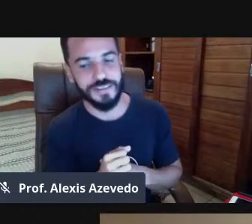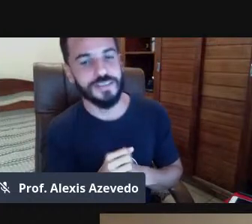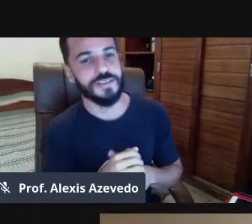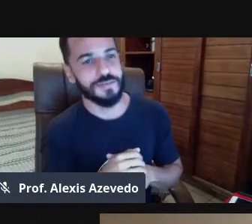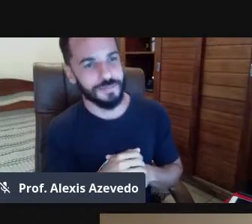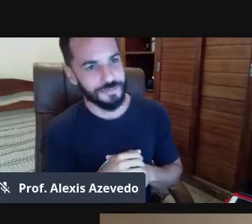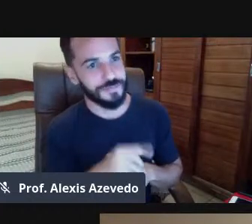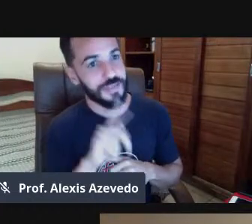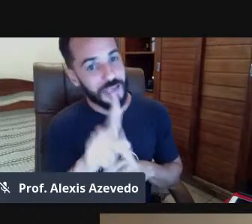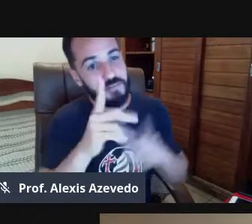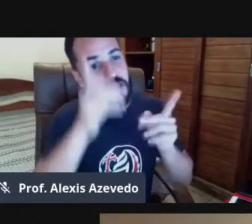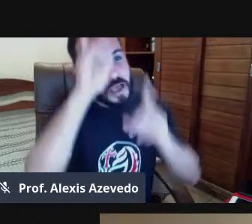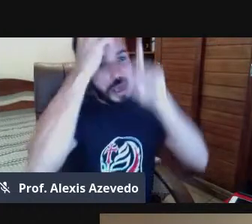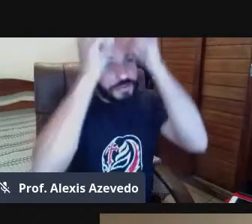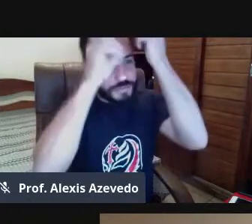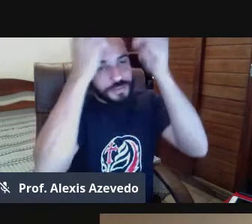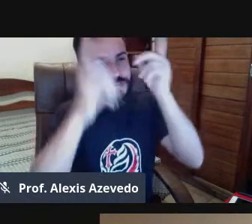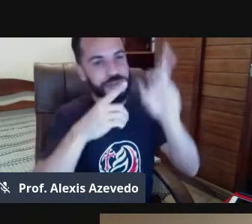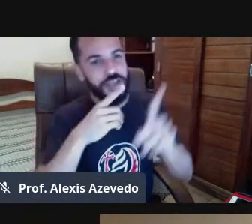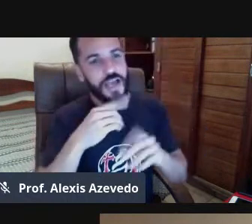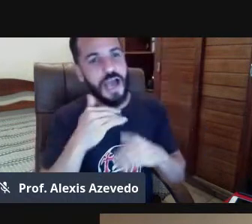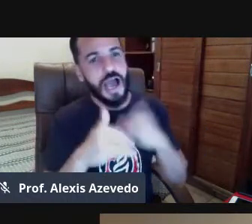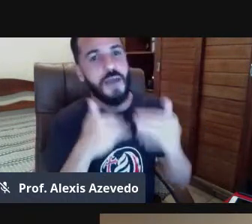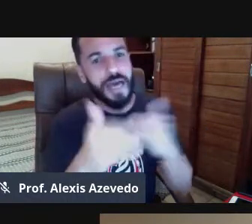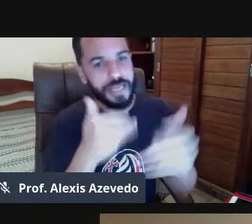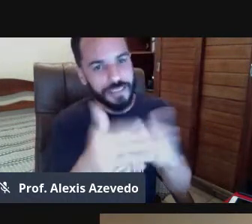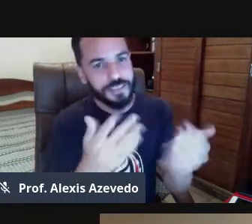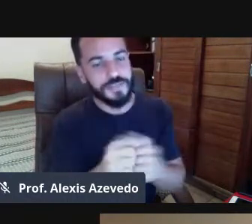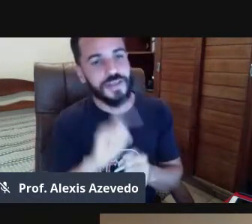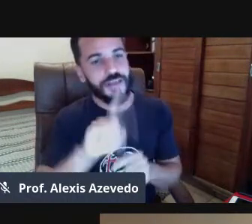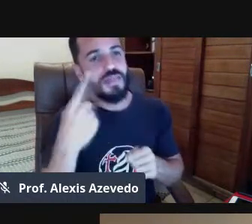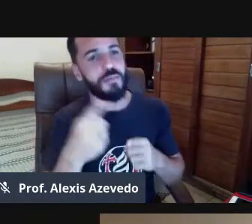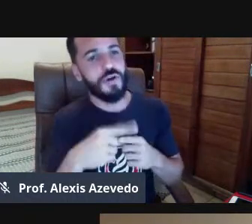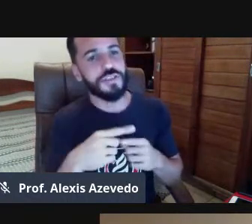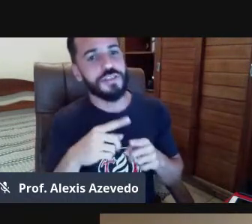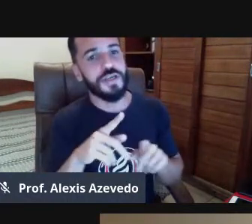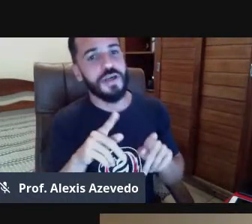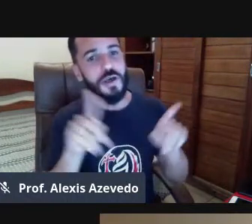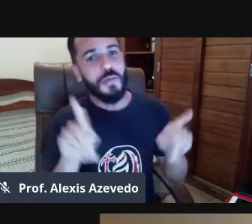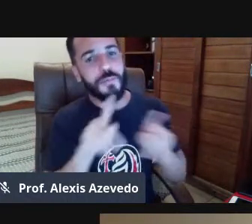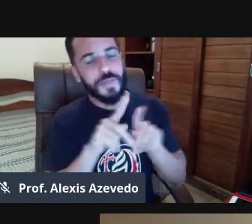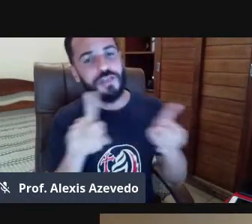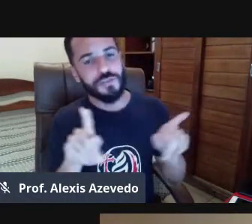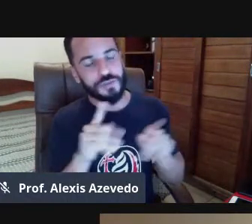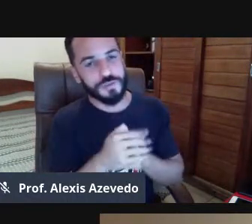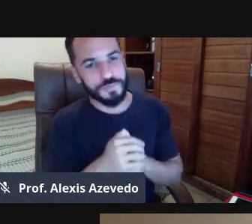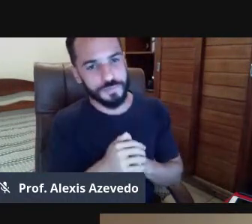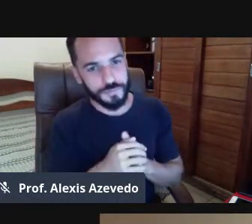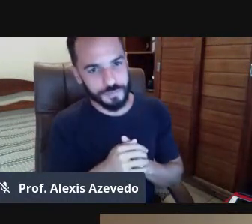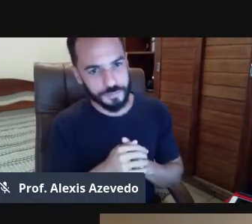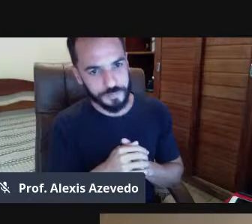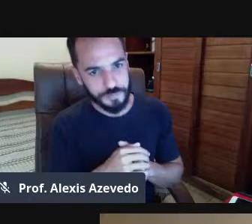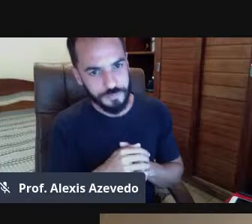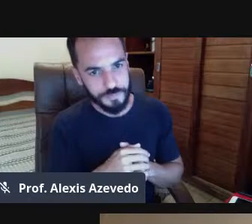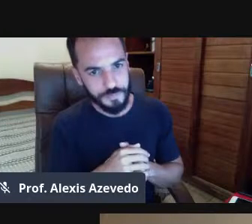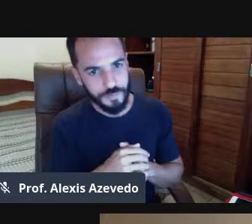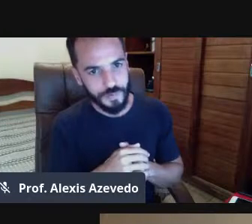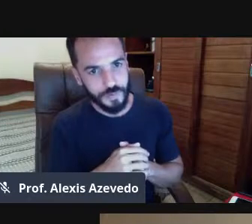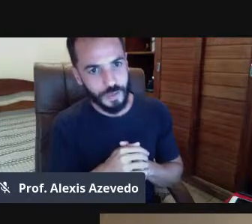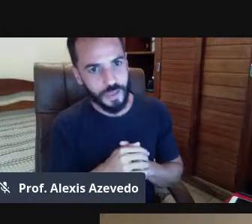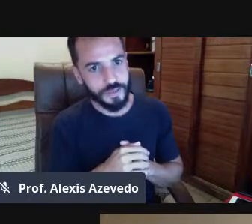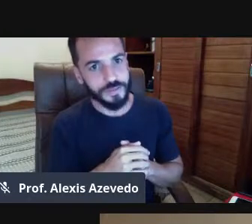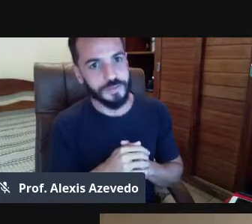as ideias vão vindo. Fiquei pensando assim, as pessoas poderiam... A gente vê um canal aí para elas colocarem como que pensam